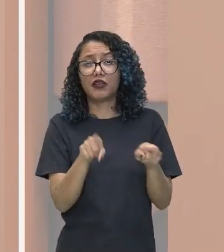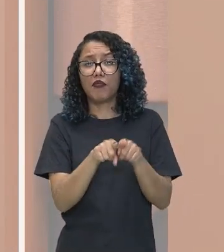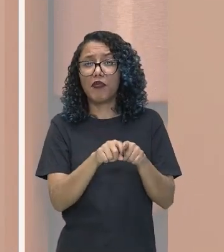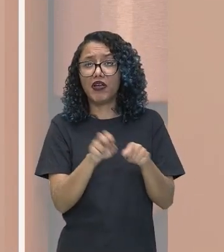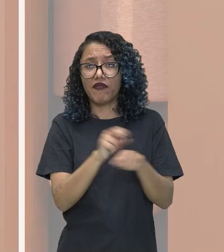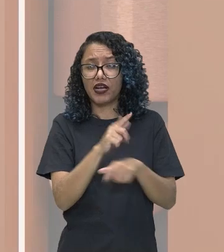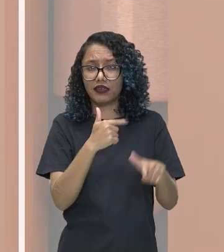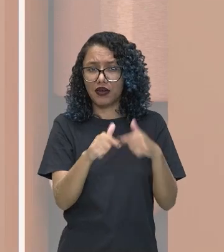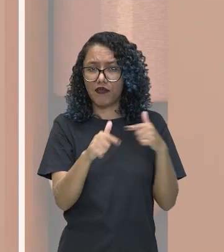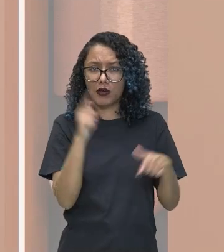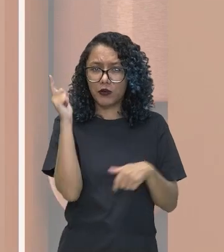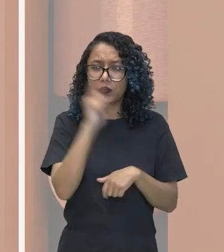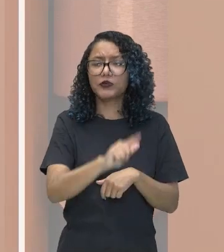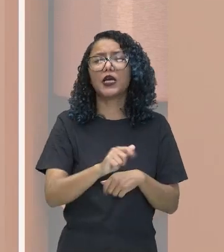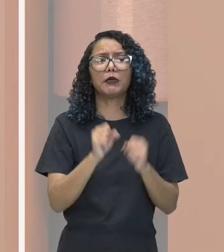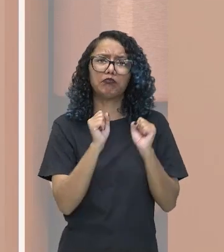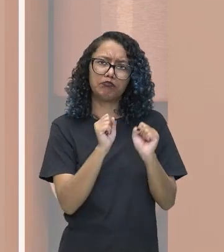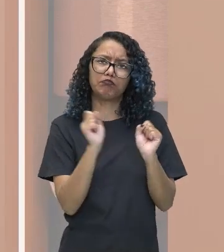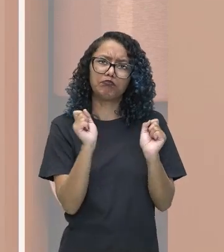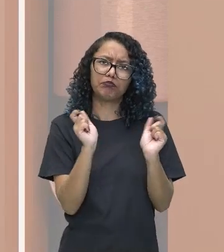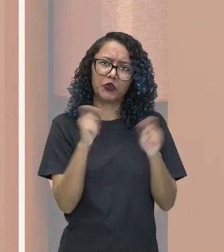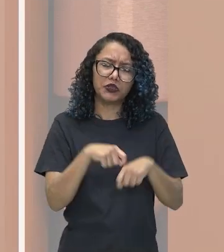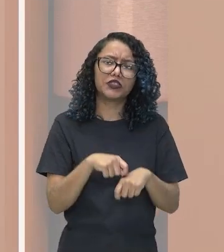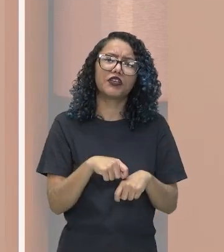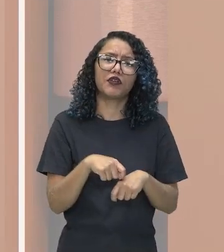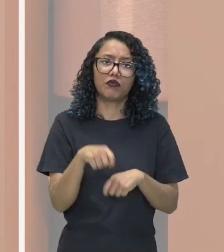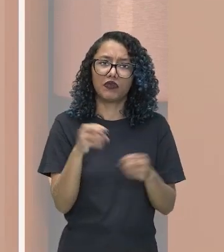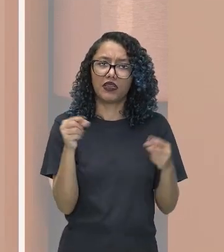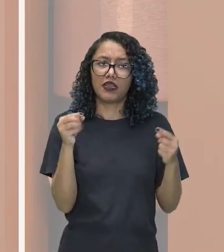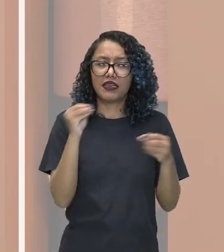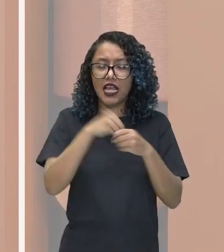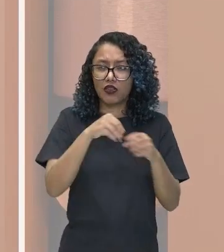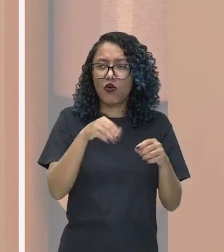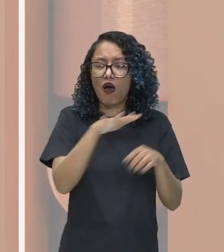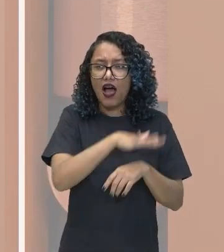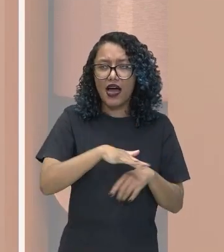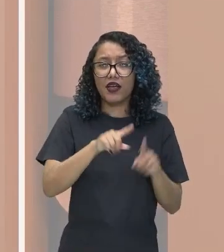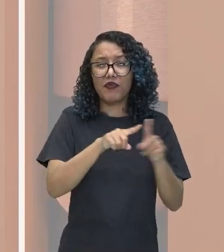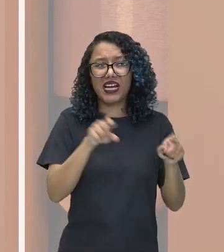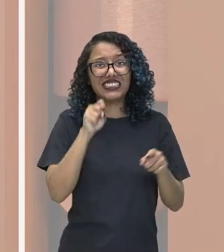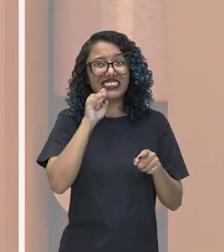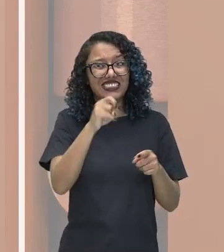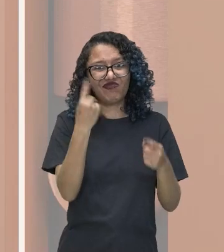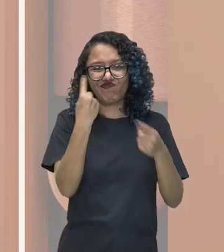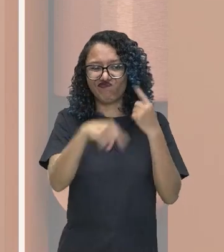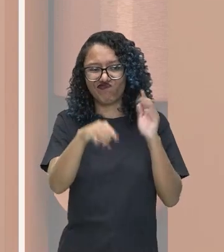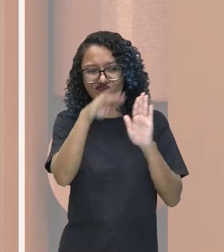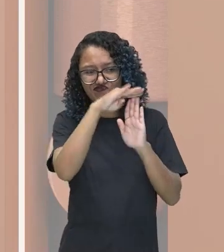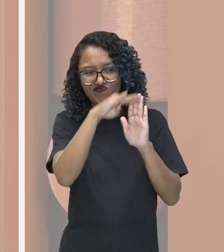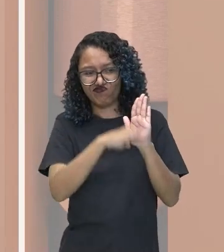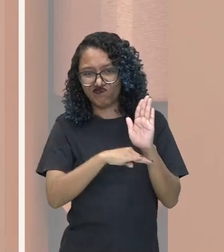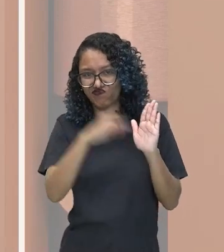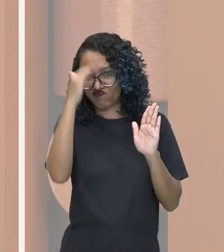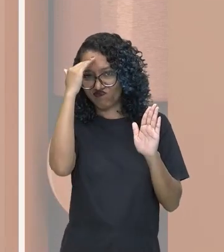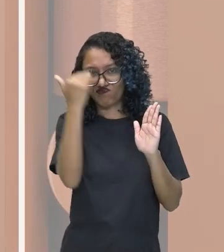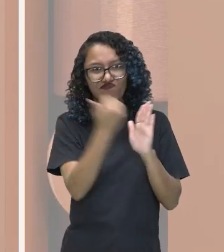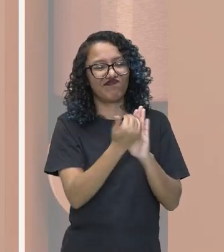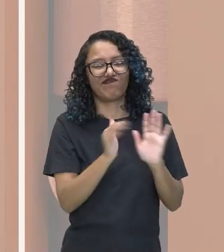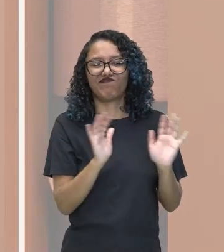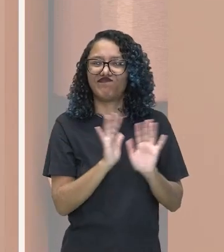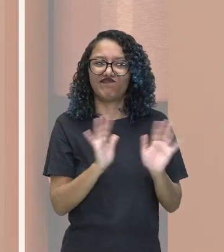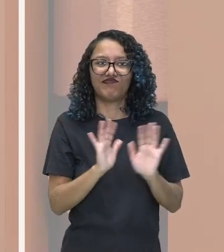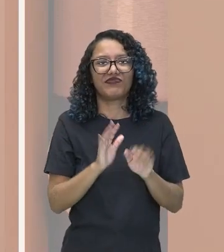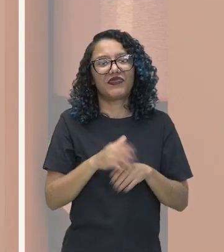um trabalho nesse mercado. Mas se você não atende esses critérios, a sua ida é mais vista, acho melhor você ser